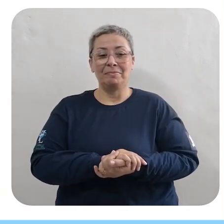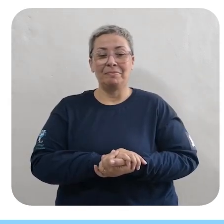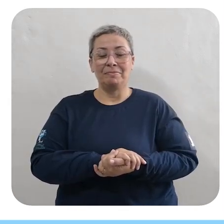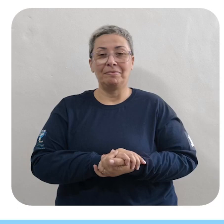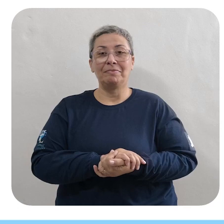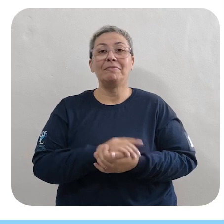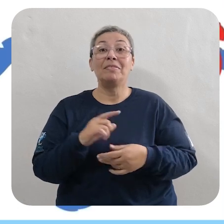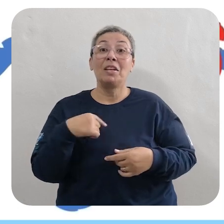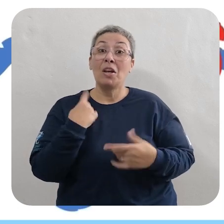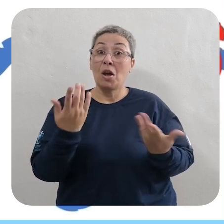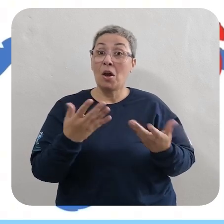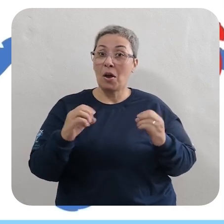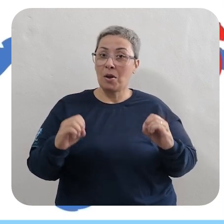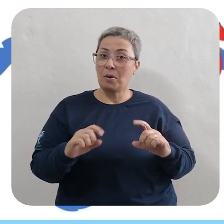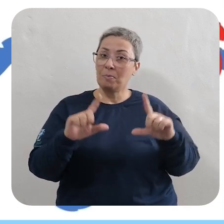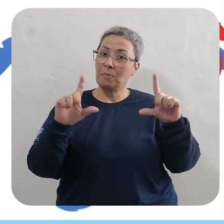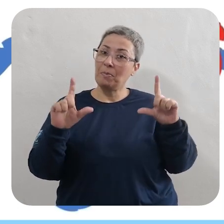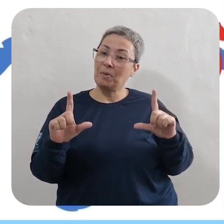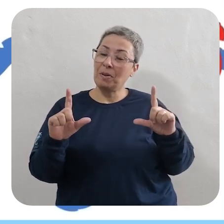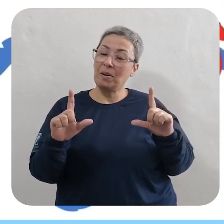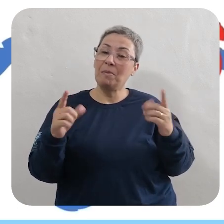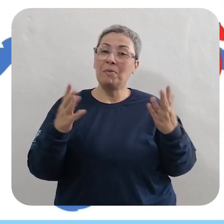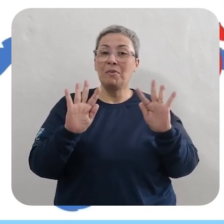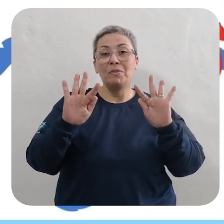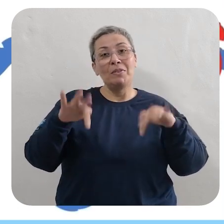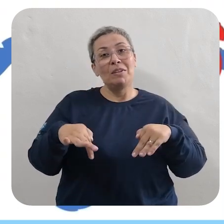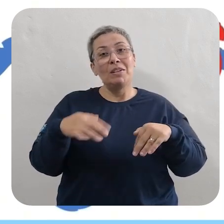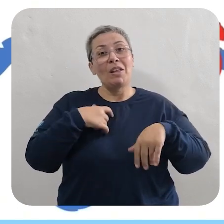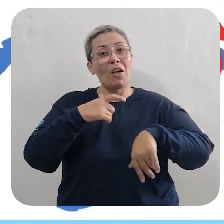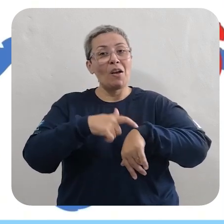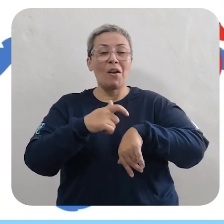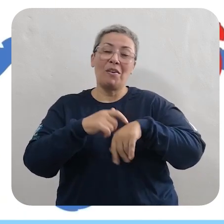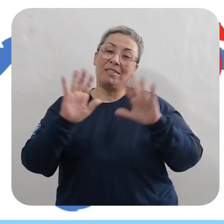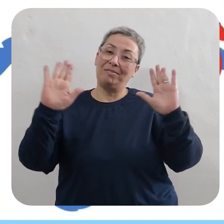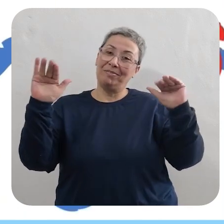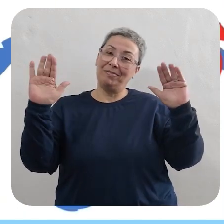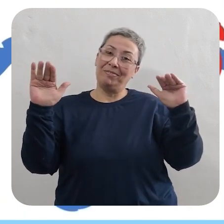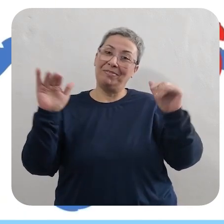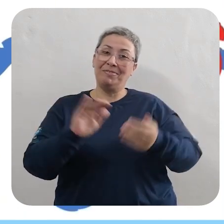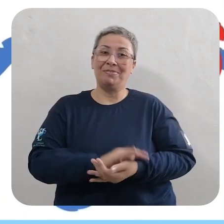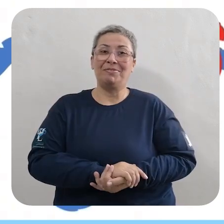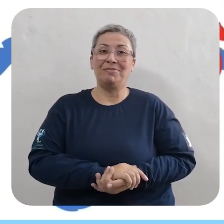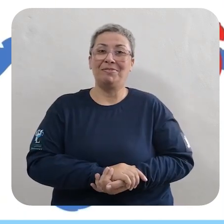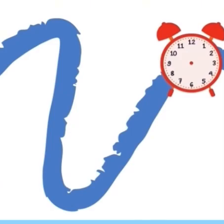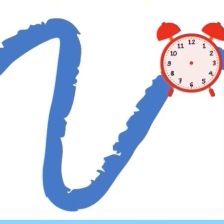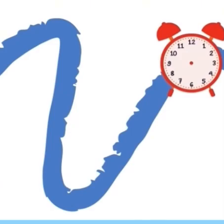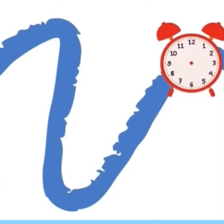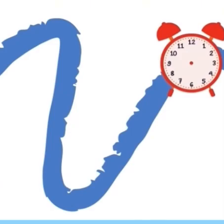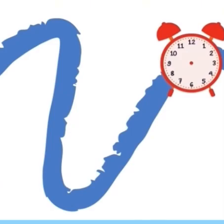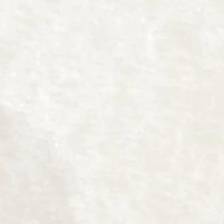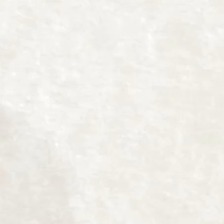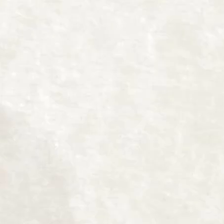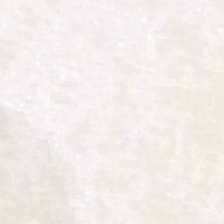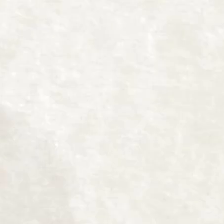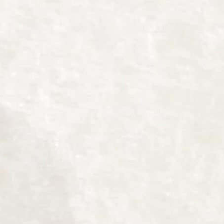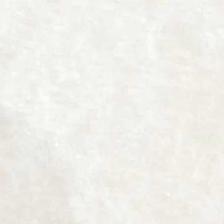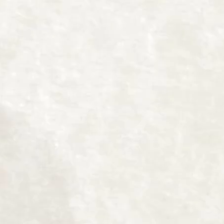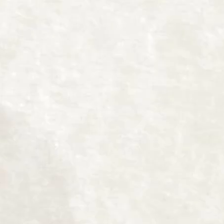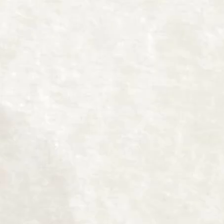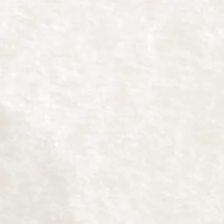Parabéns! Nosso programa chegou ao final, então é hora de dar tchau!